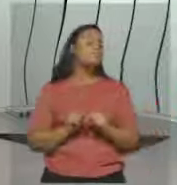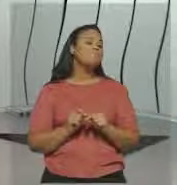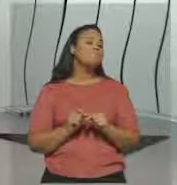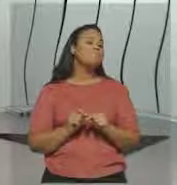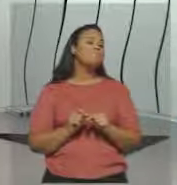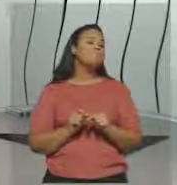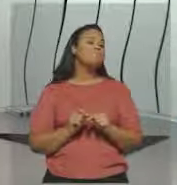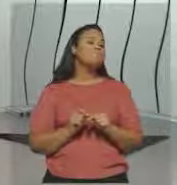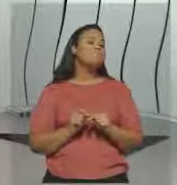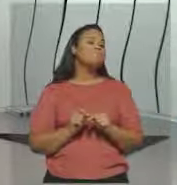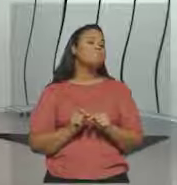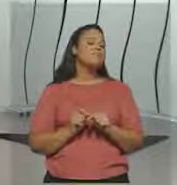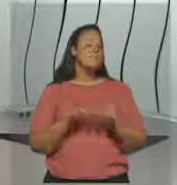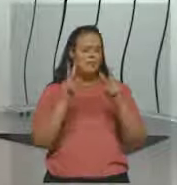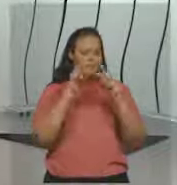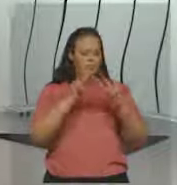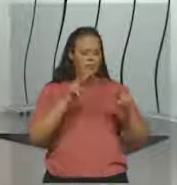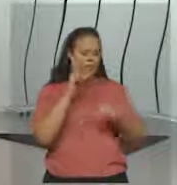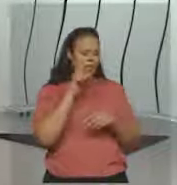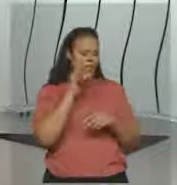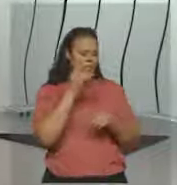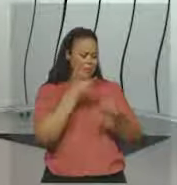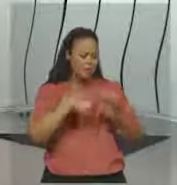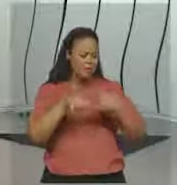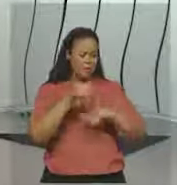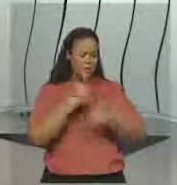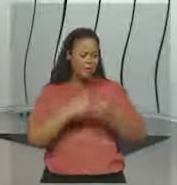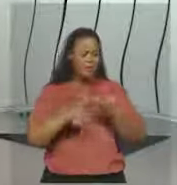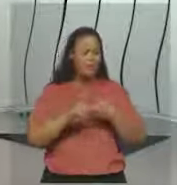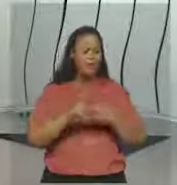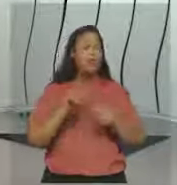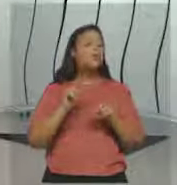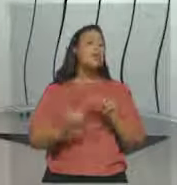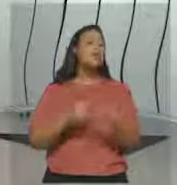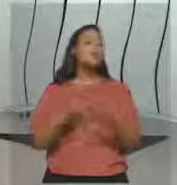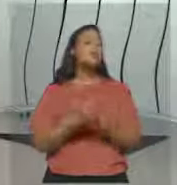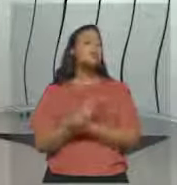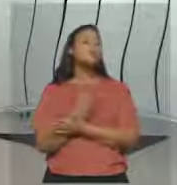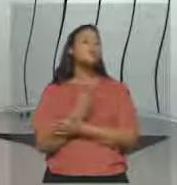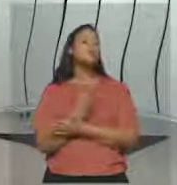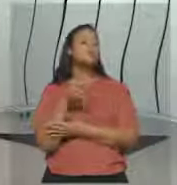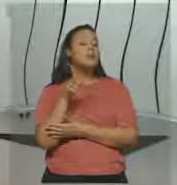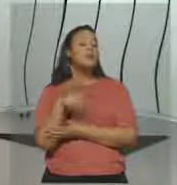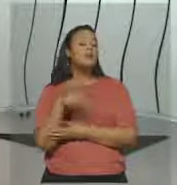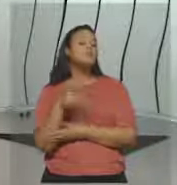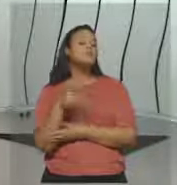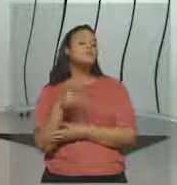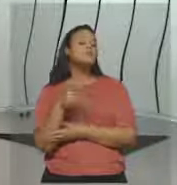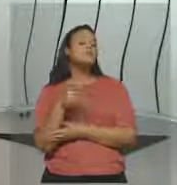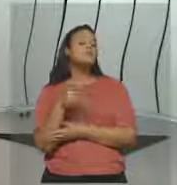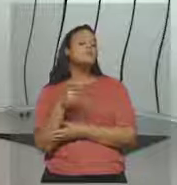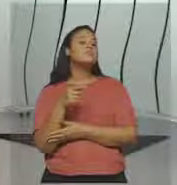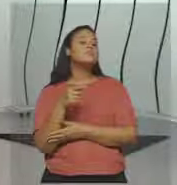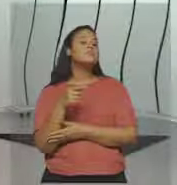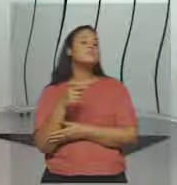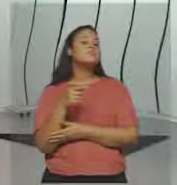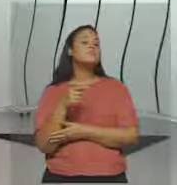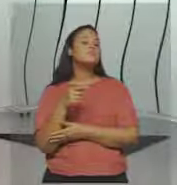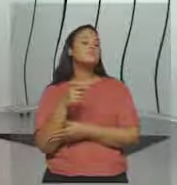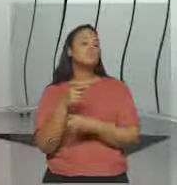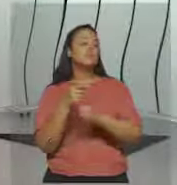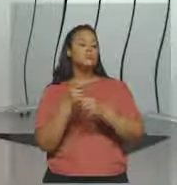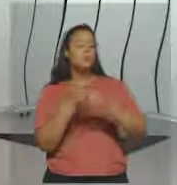já pode ter visto de química. Mas se não viu, eu vou explicar aqui. O que acontece é que num átomo